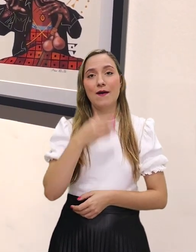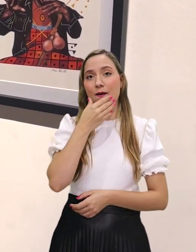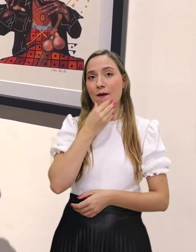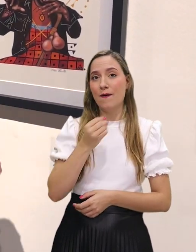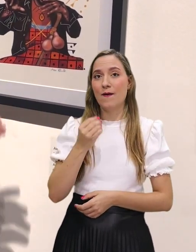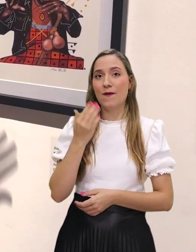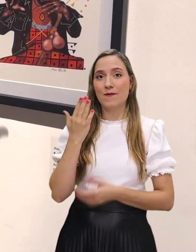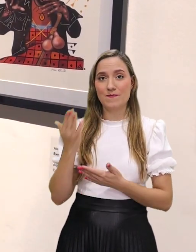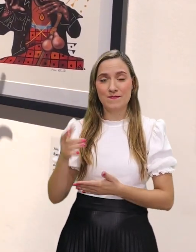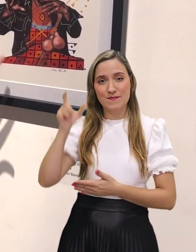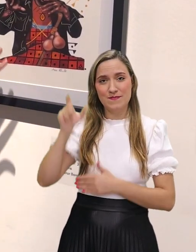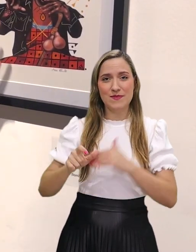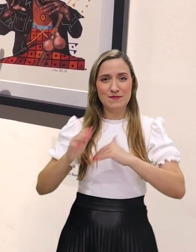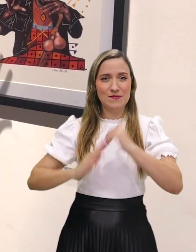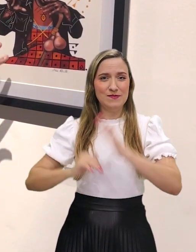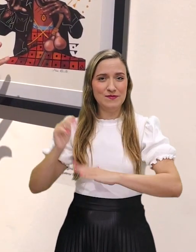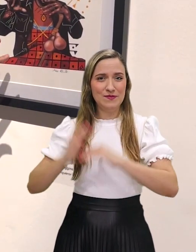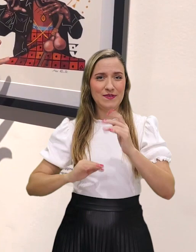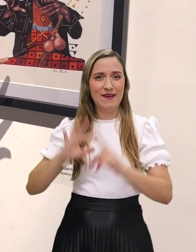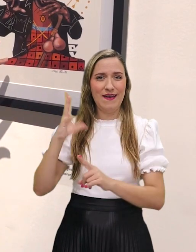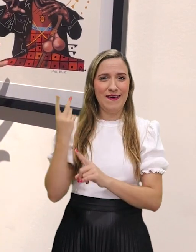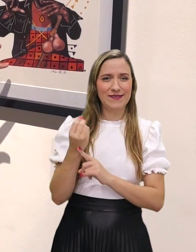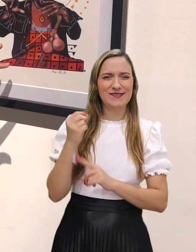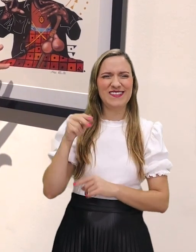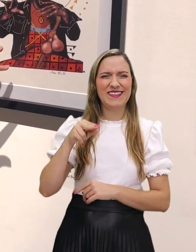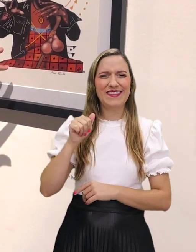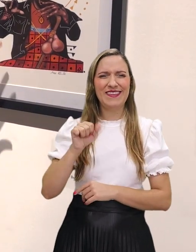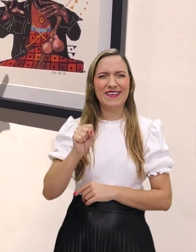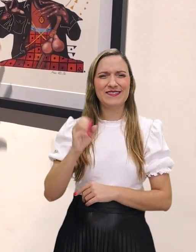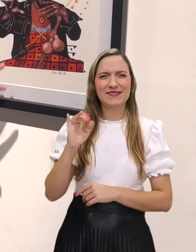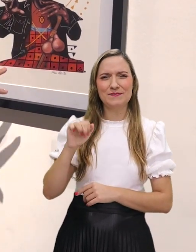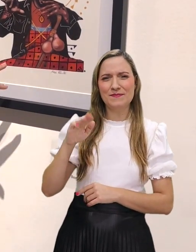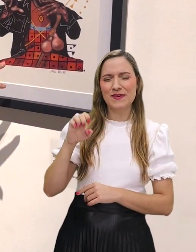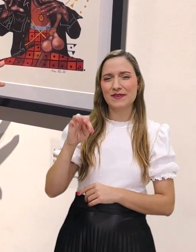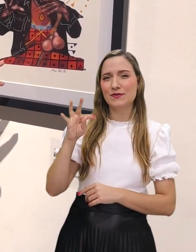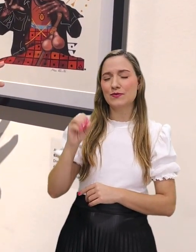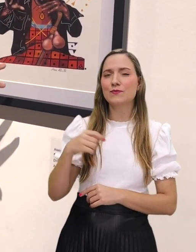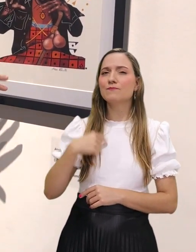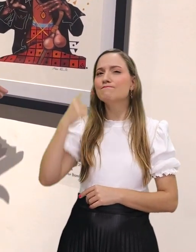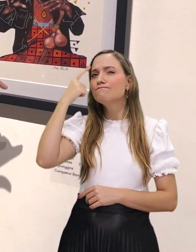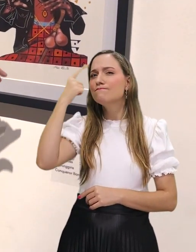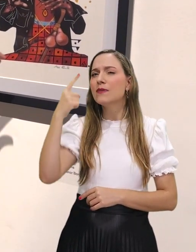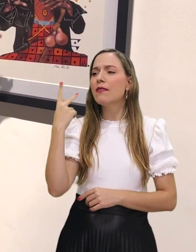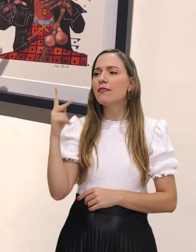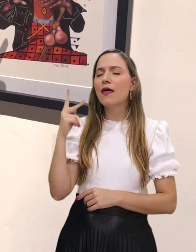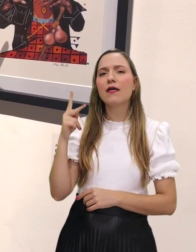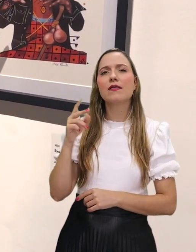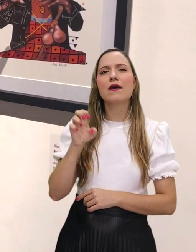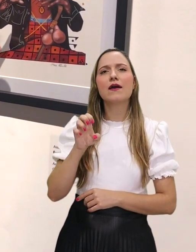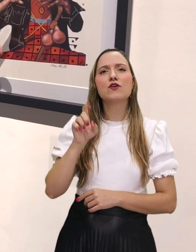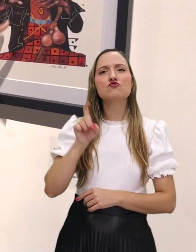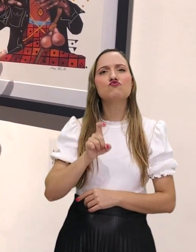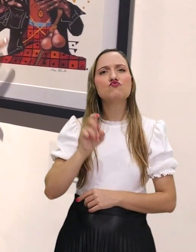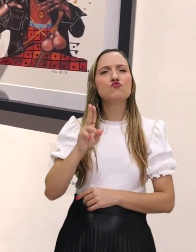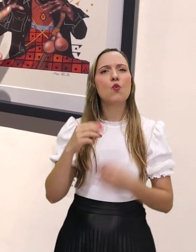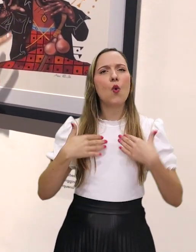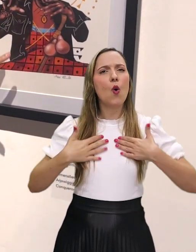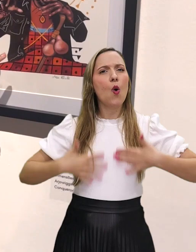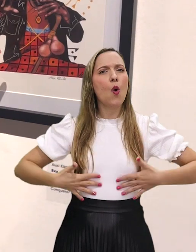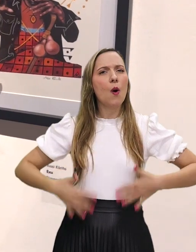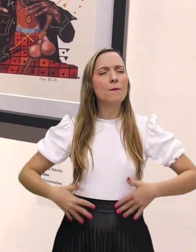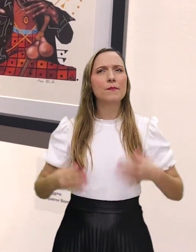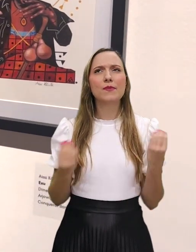E ao pensar a roupa do Exu, né, a pensar o que ele vestiria, eu fui atrás